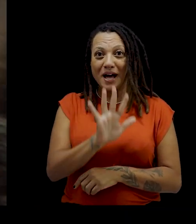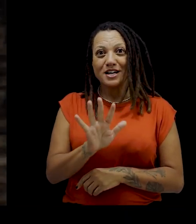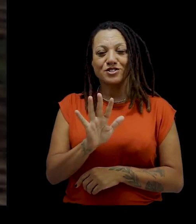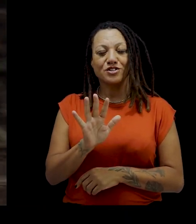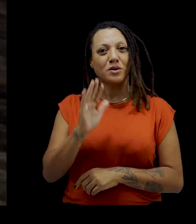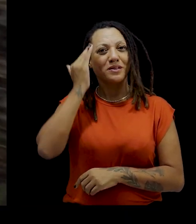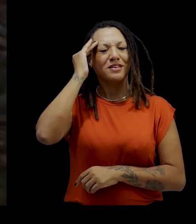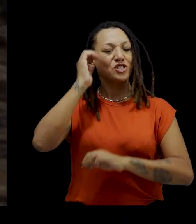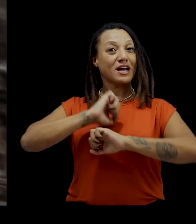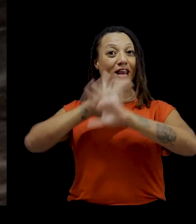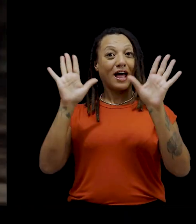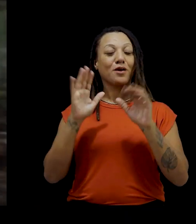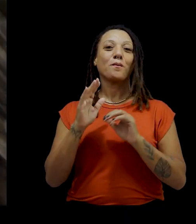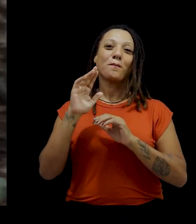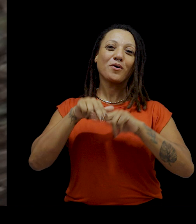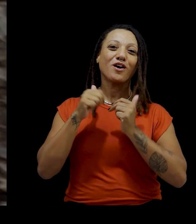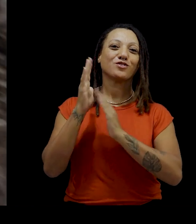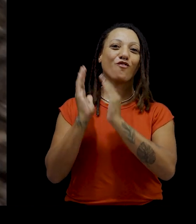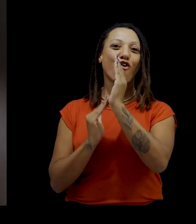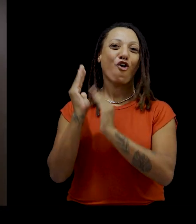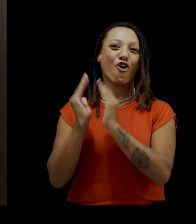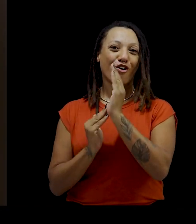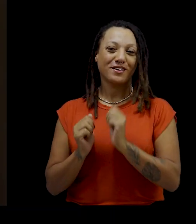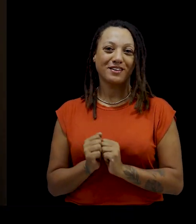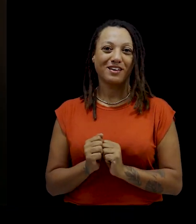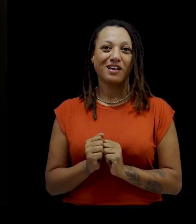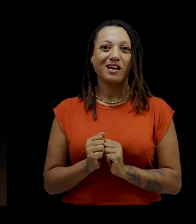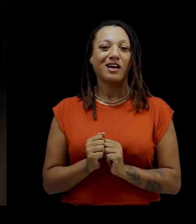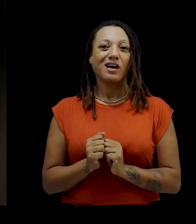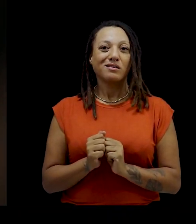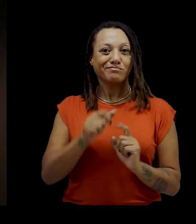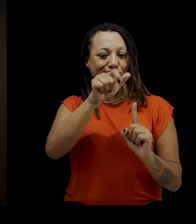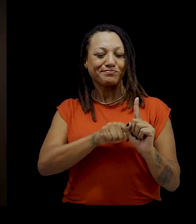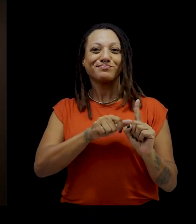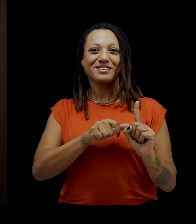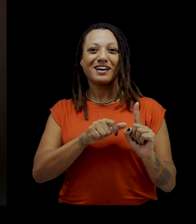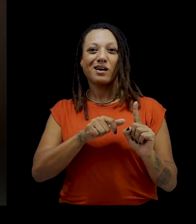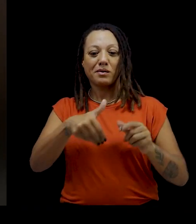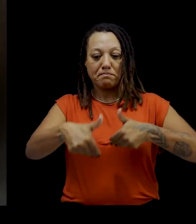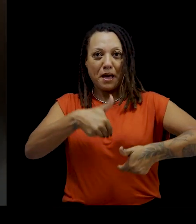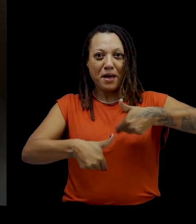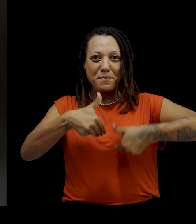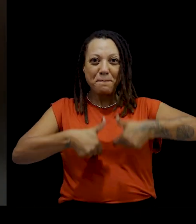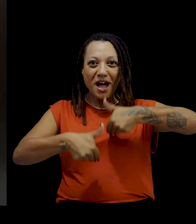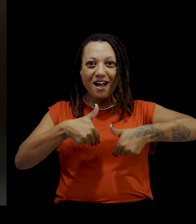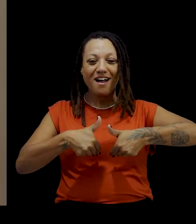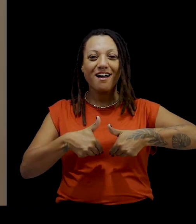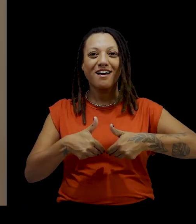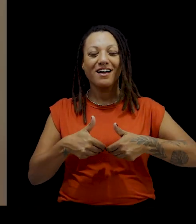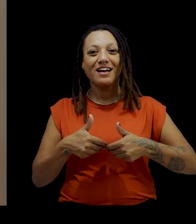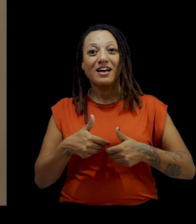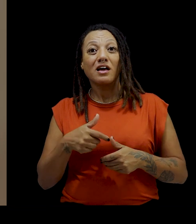imagem mais clara para mim, que foi a que chegou para mim através do folclore, é dessa criatura que tem os pés invertidos e que cria